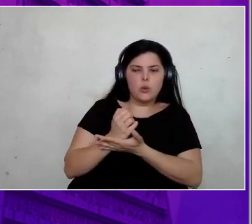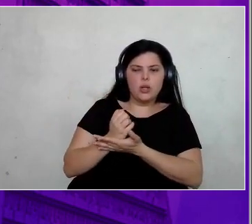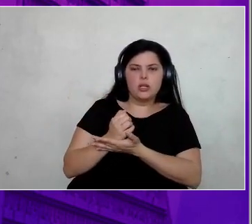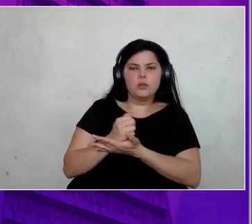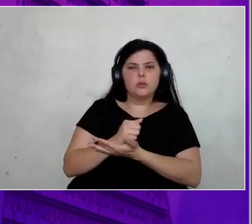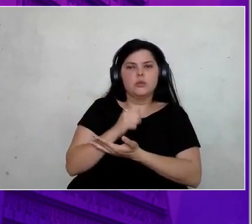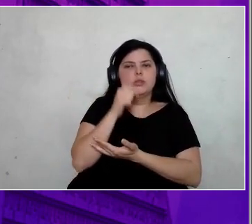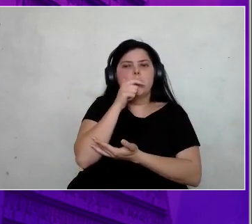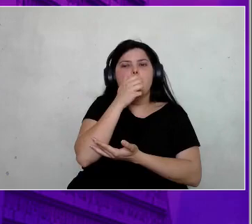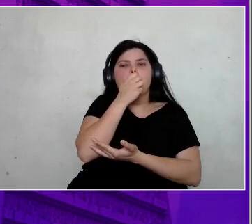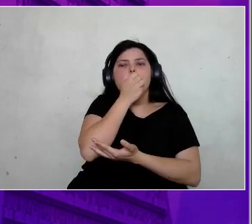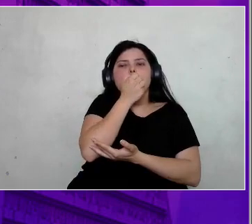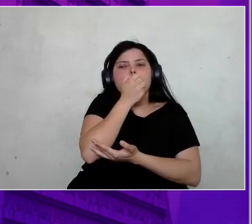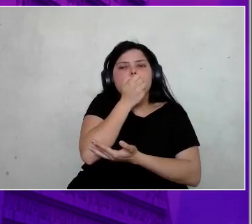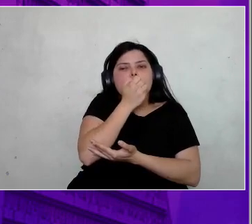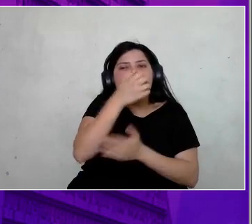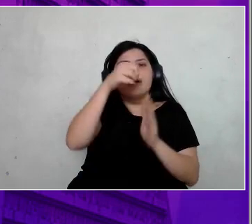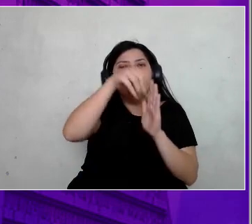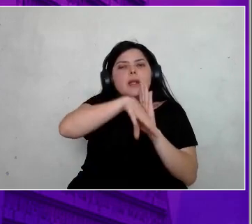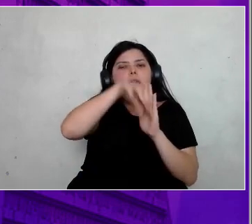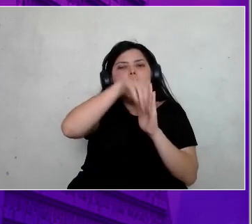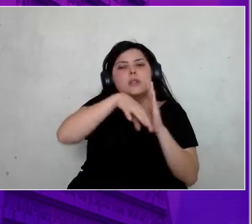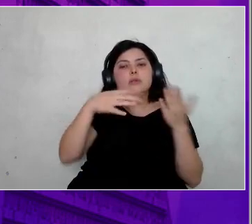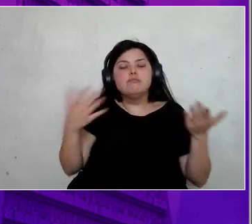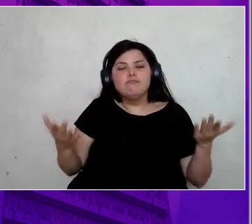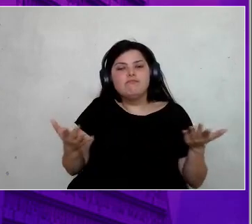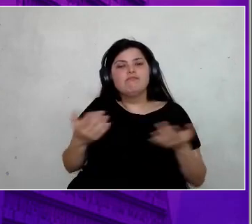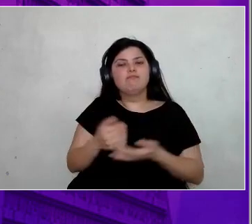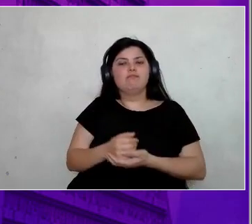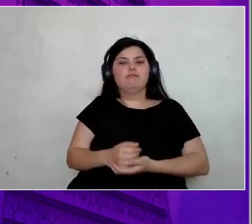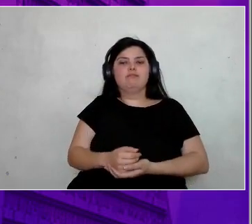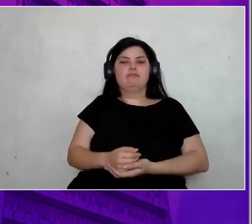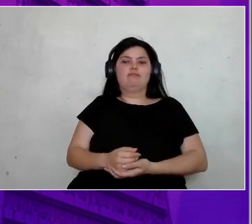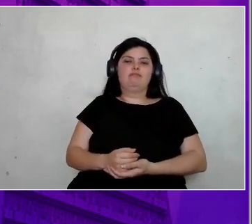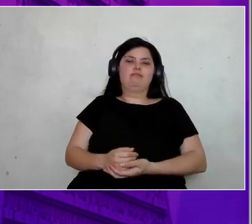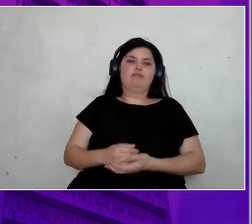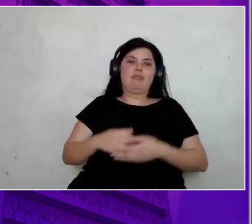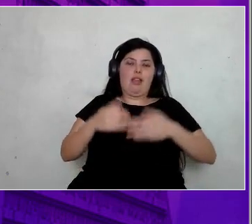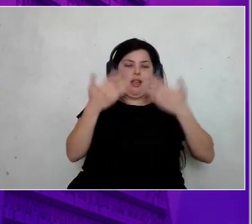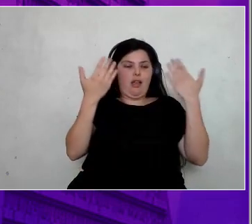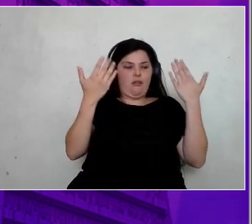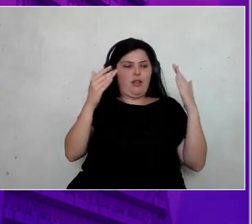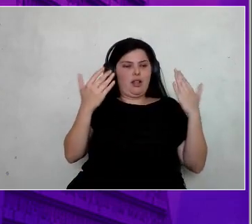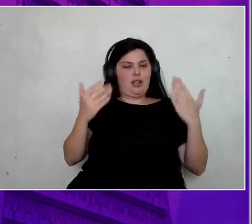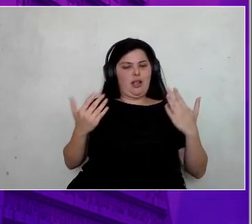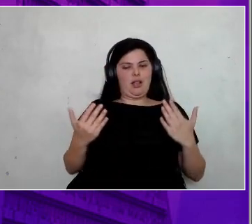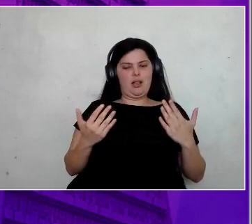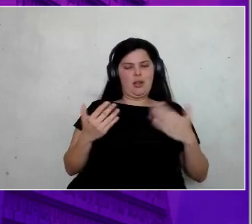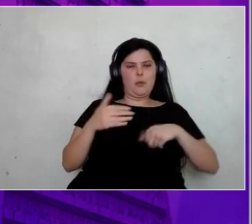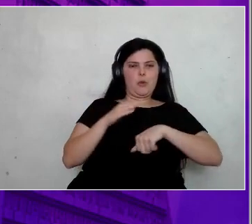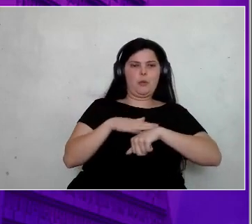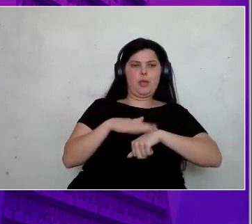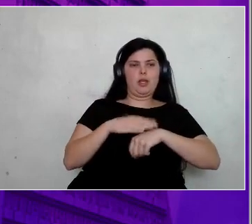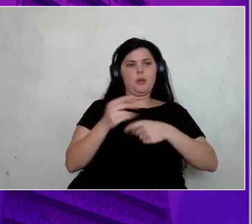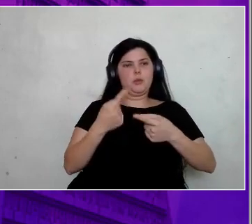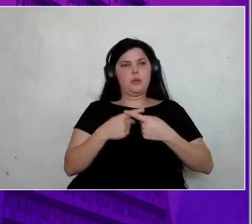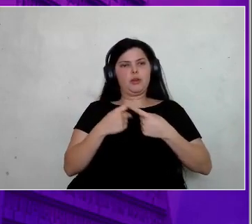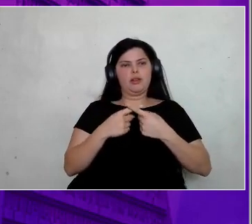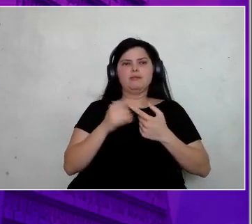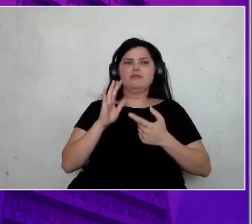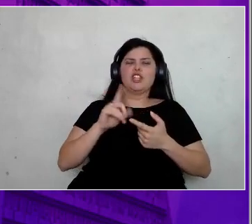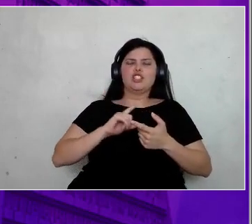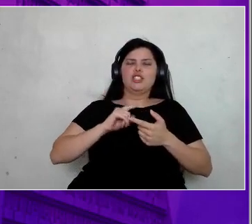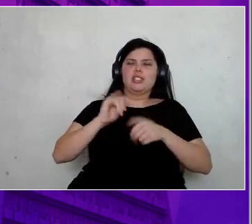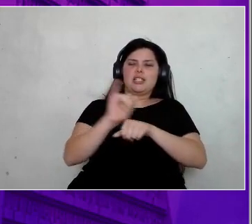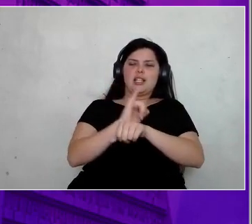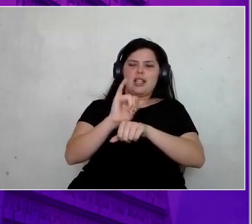benefício. Então, poxa, se a gente for pensar nesses quandos, no porquê, a gente já fazia essas técnicas de